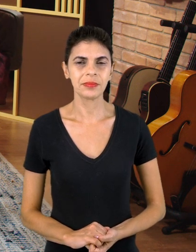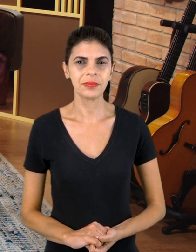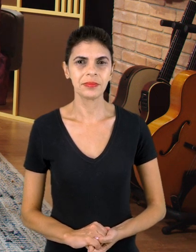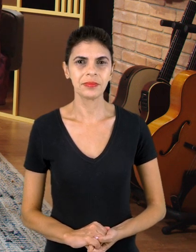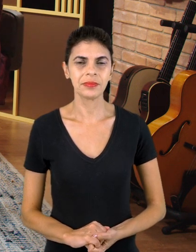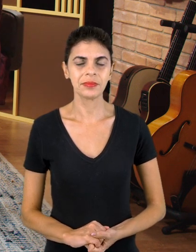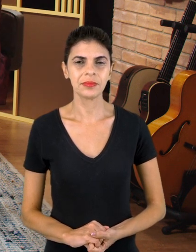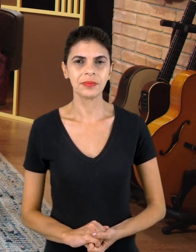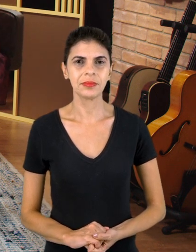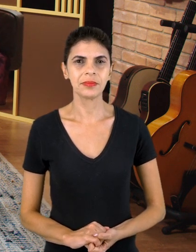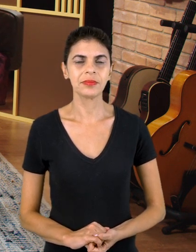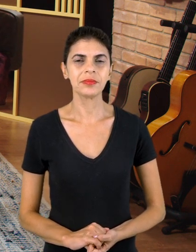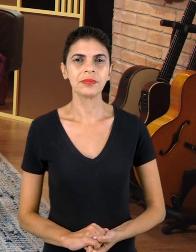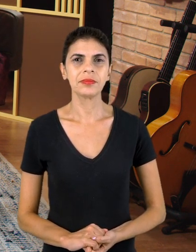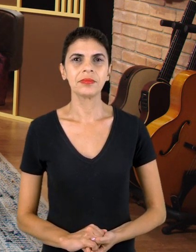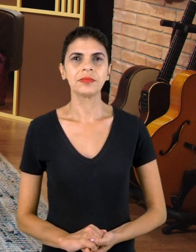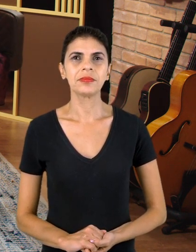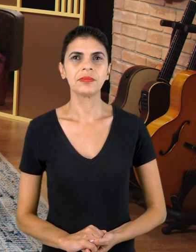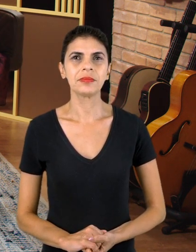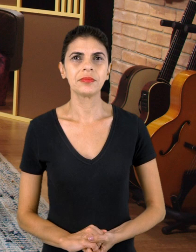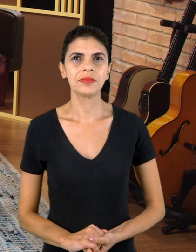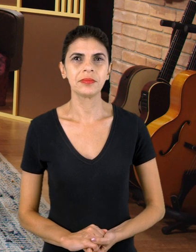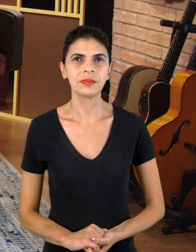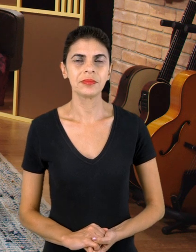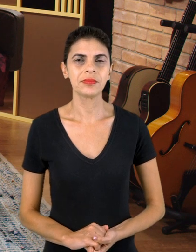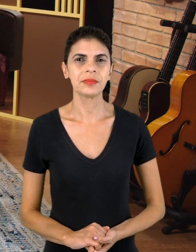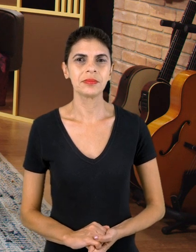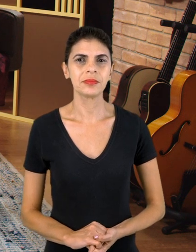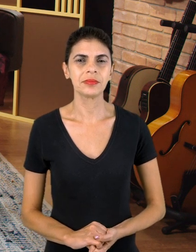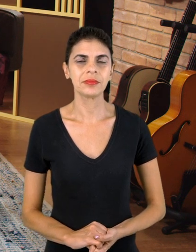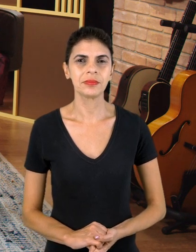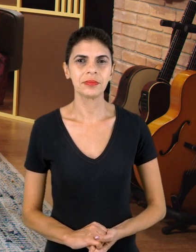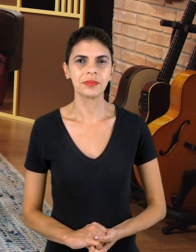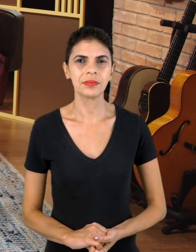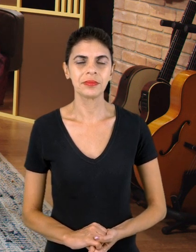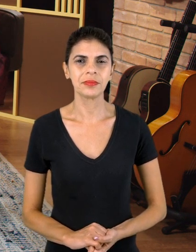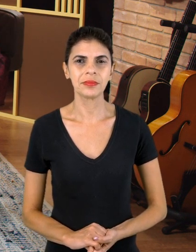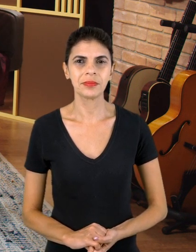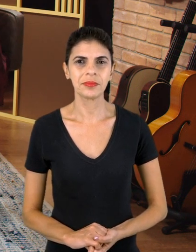It's not the end.